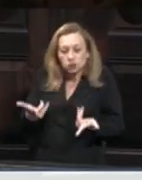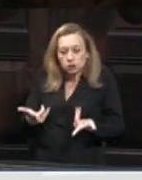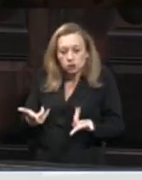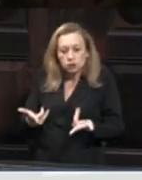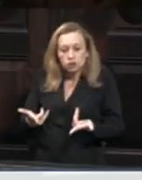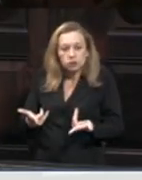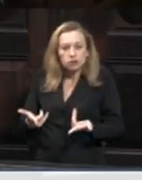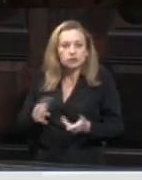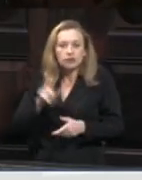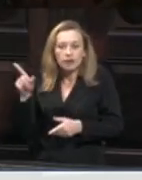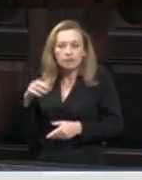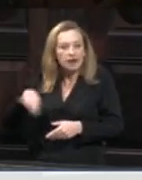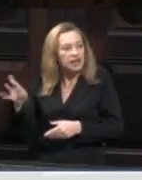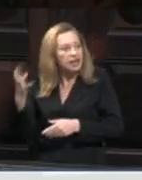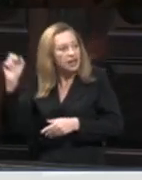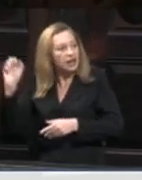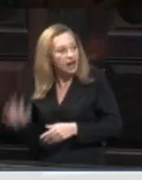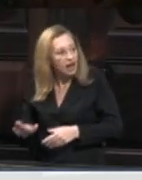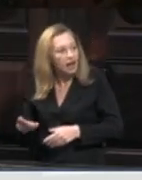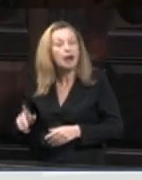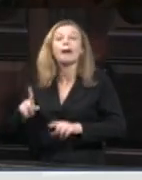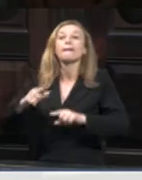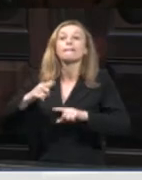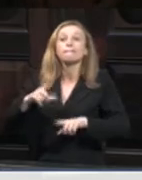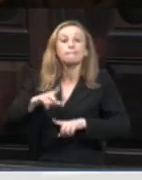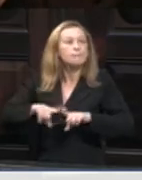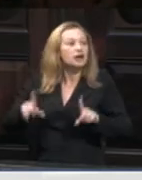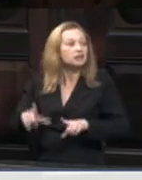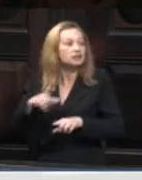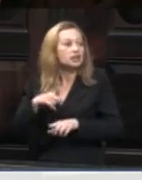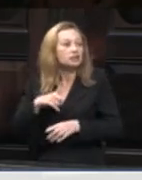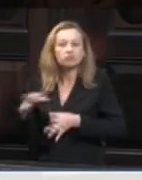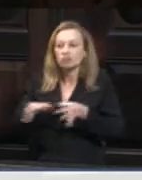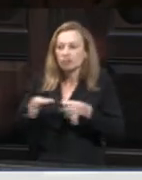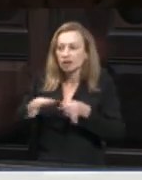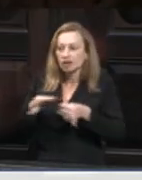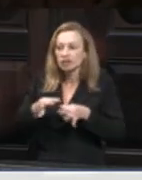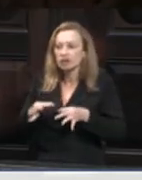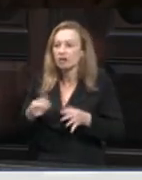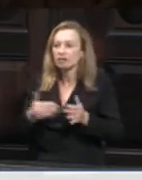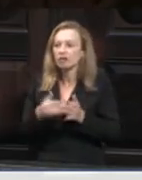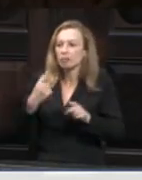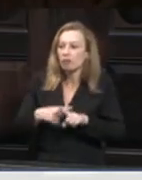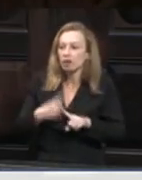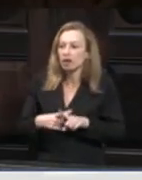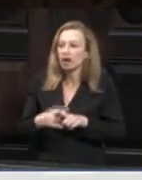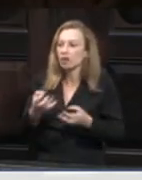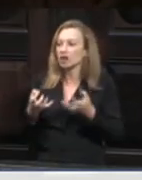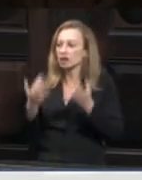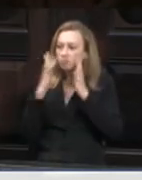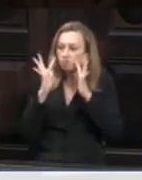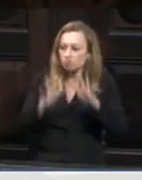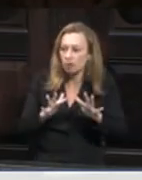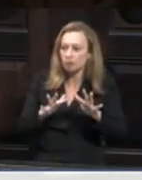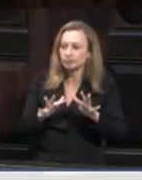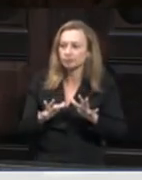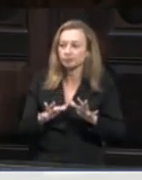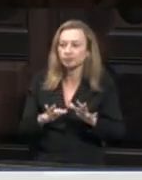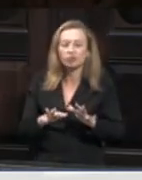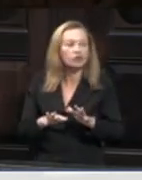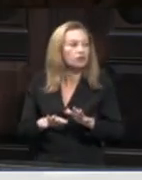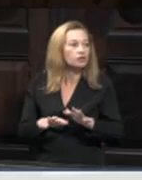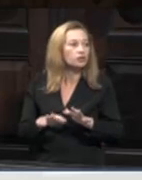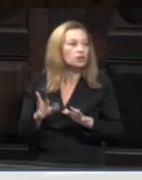está implantado em Maricá. Nós não temos um planejamento a médio e a longo prazo, até porque, eu queria alertar,